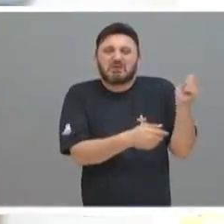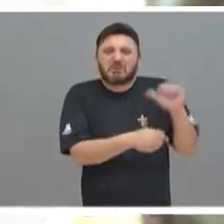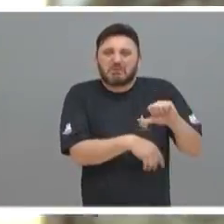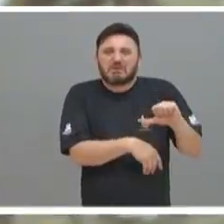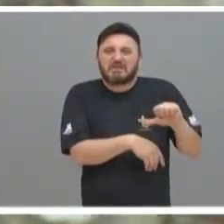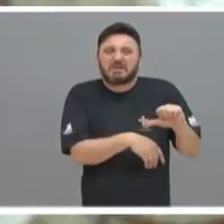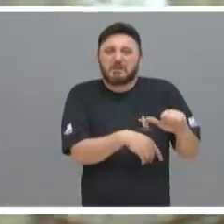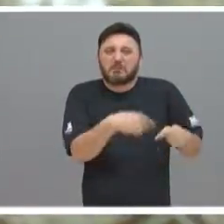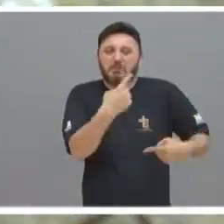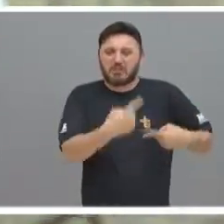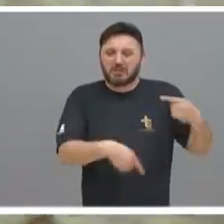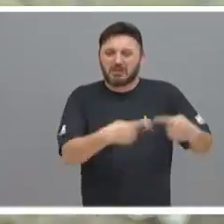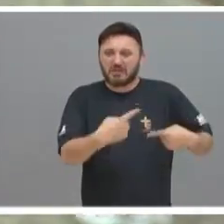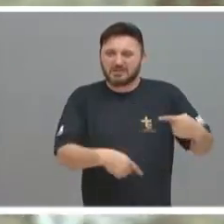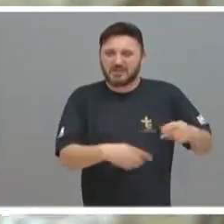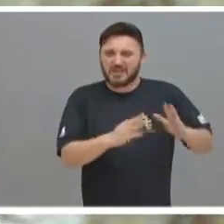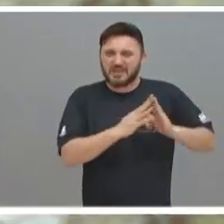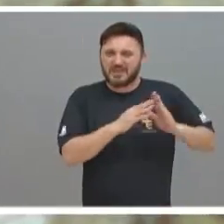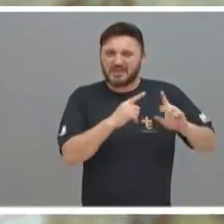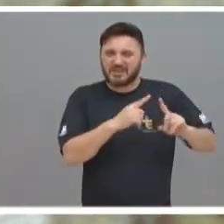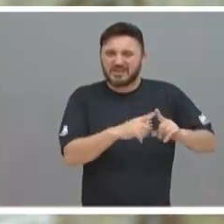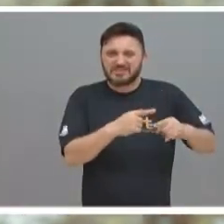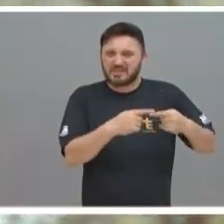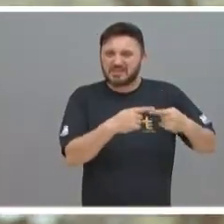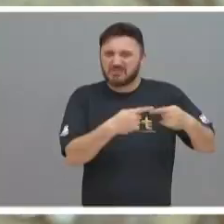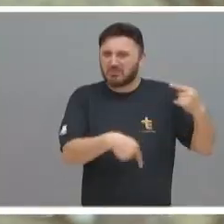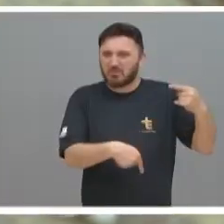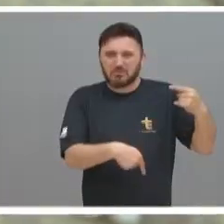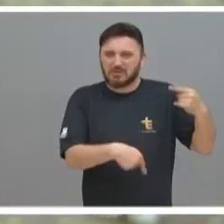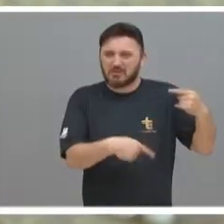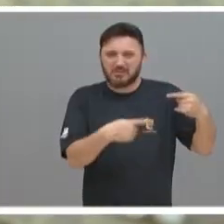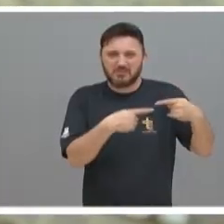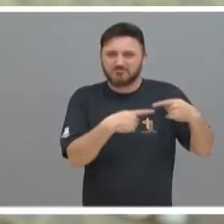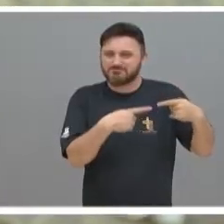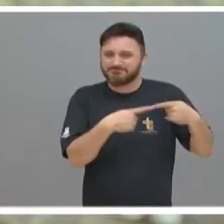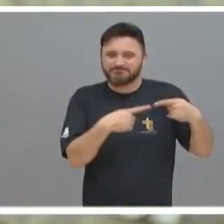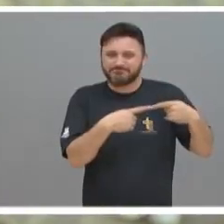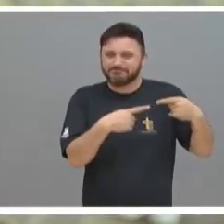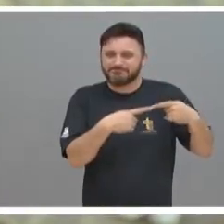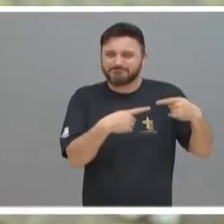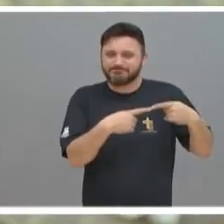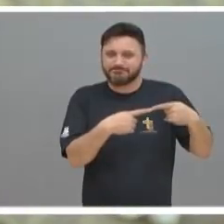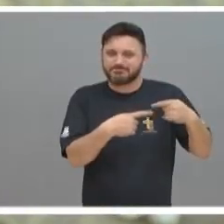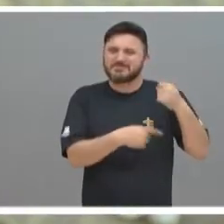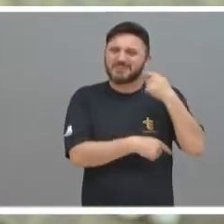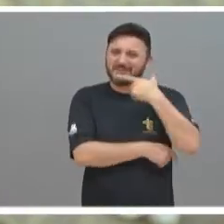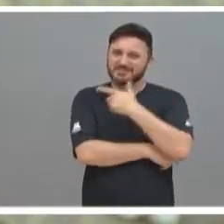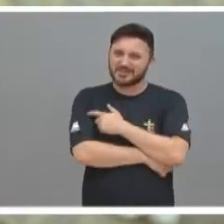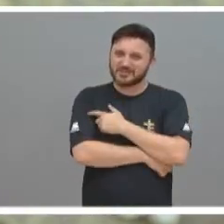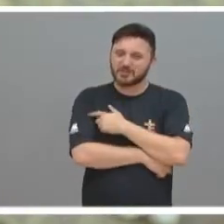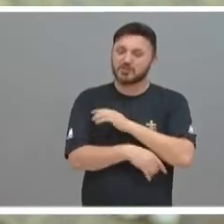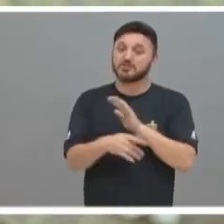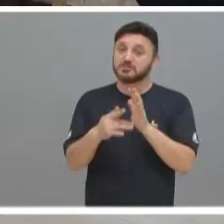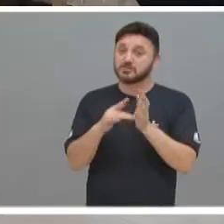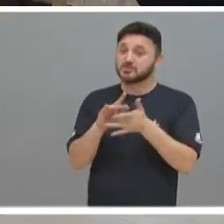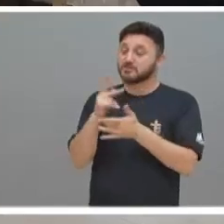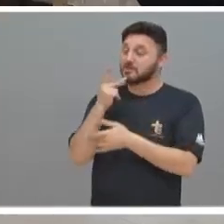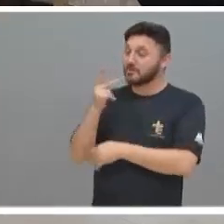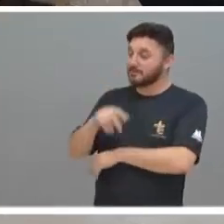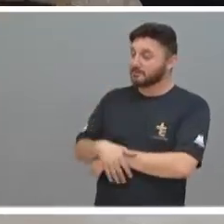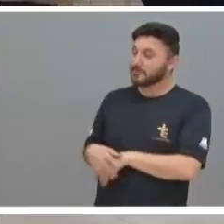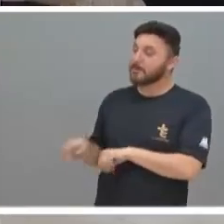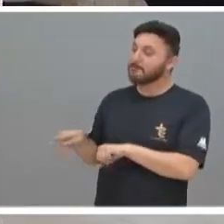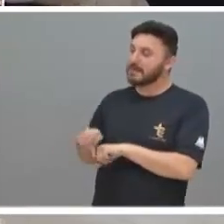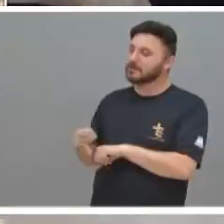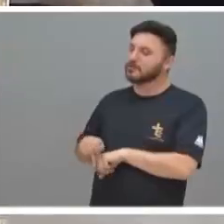gosto dessas coisas, pá. Na igreja não deve falar isso. Engraçado, né? E Jesus disse: Pedro,